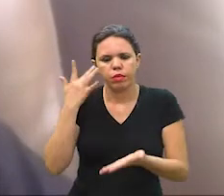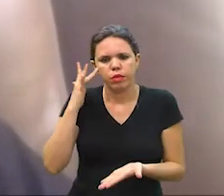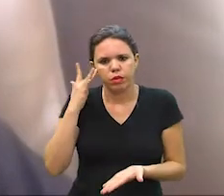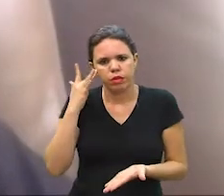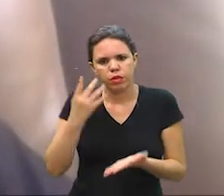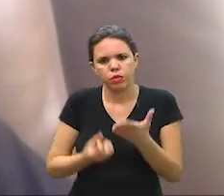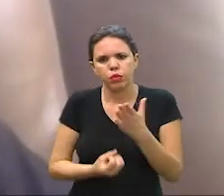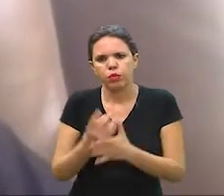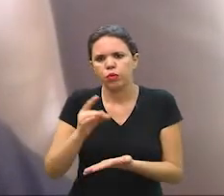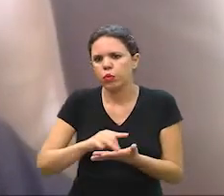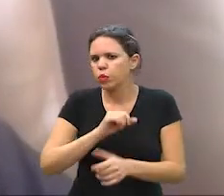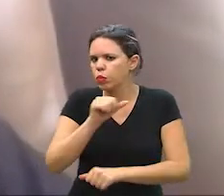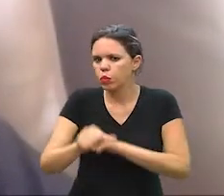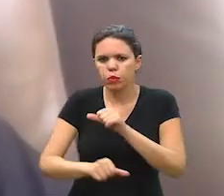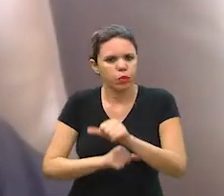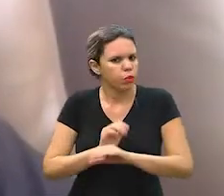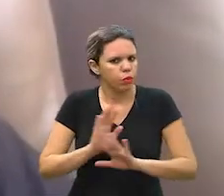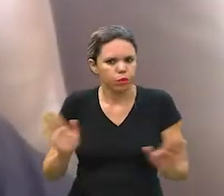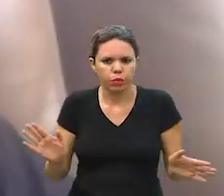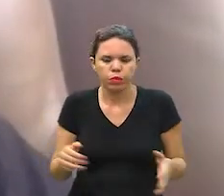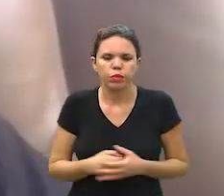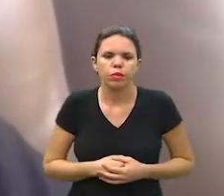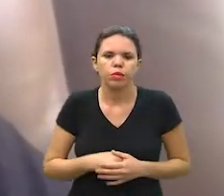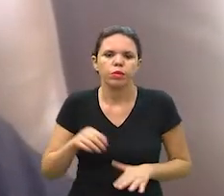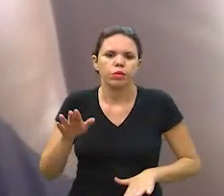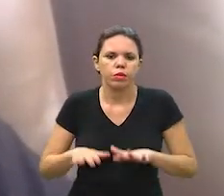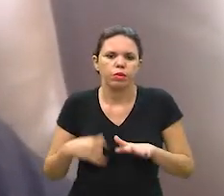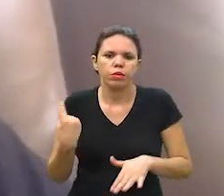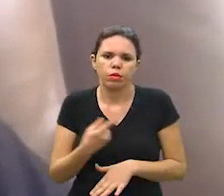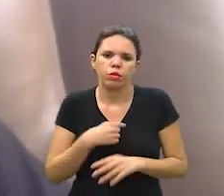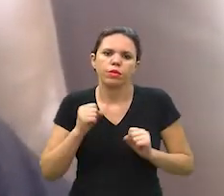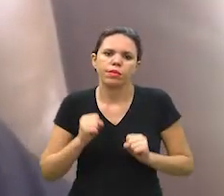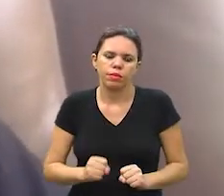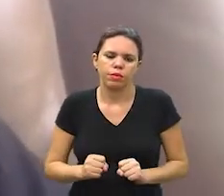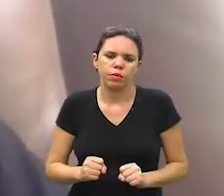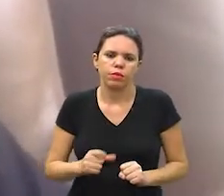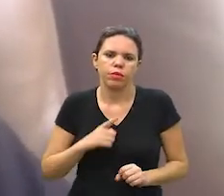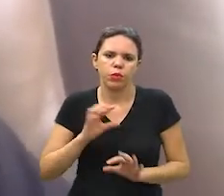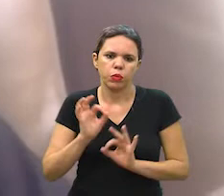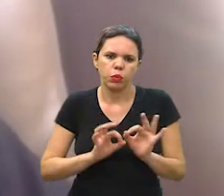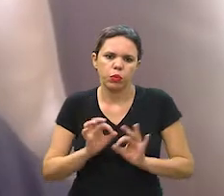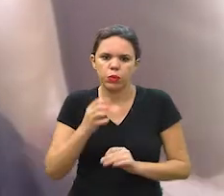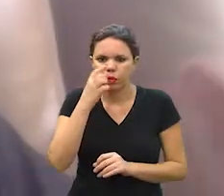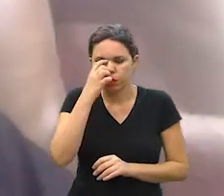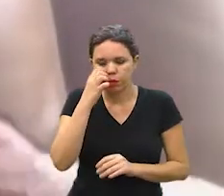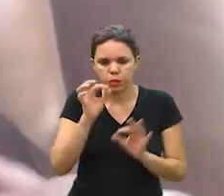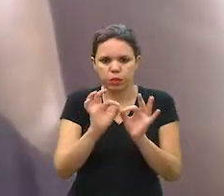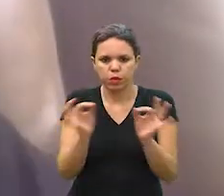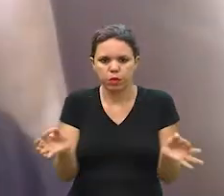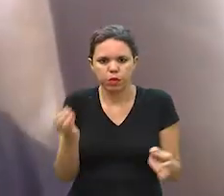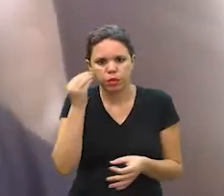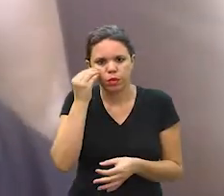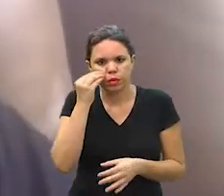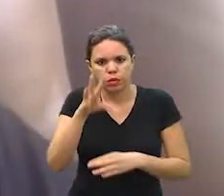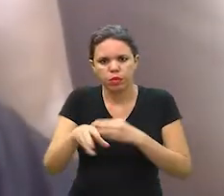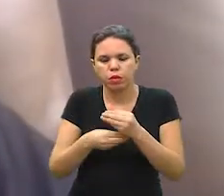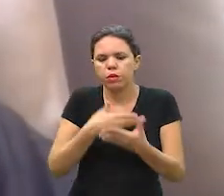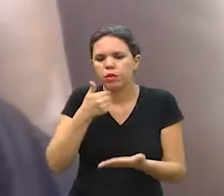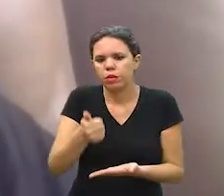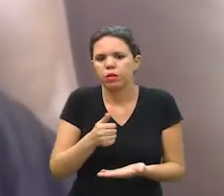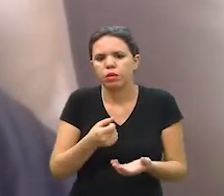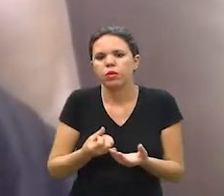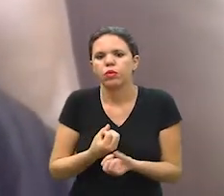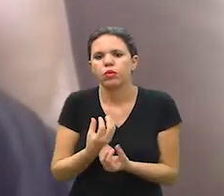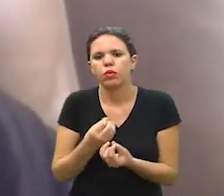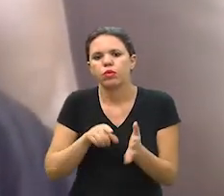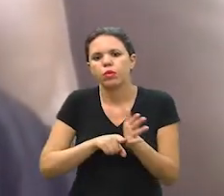essa realidade não mudou e talvez a gente possa até fazer um ajuste um pouco mais simples, tentar dar uma atualizada nesses